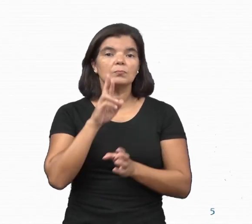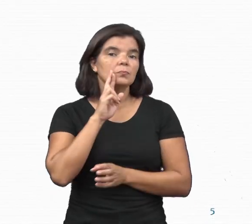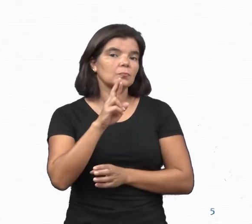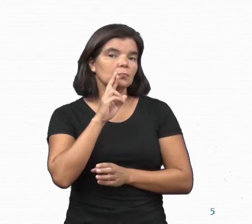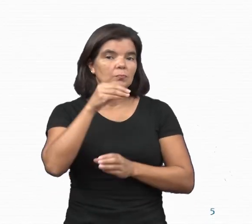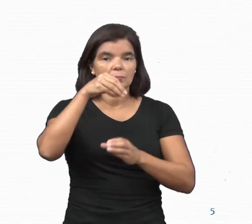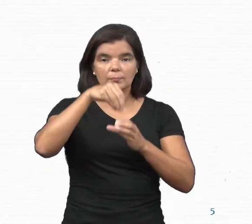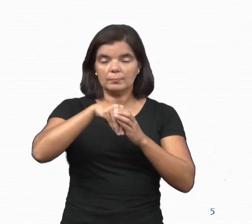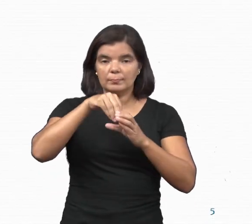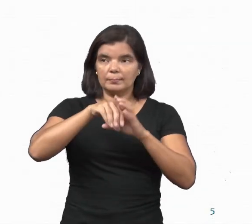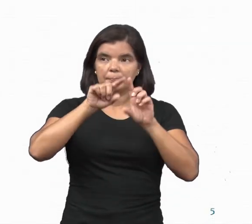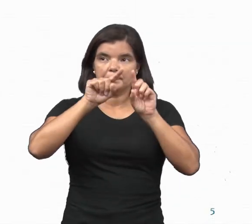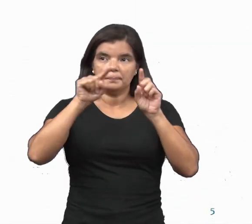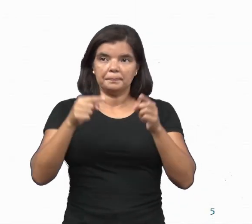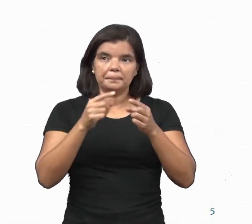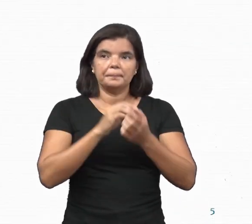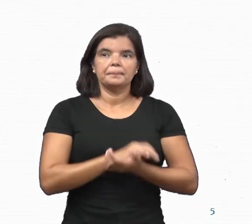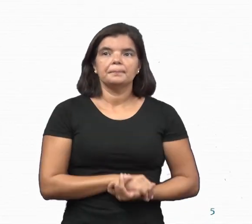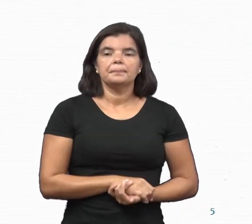que está dentro do parênteses.